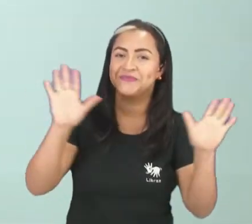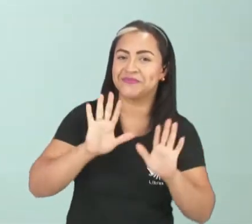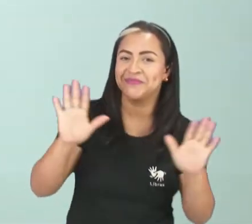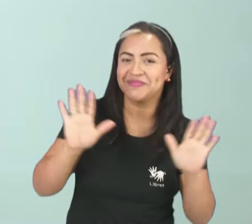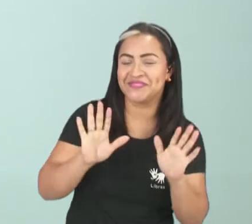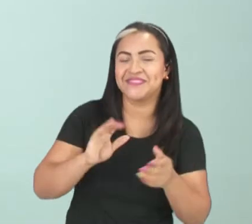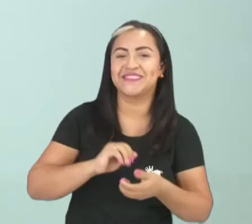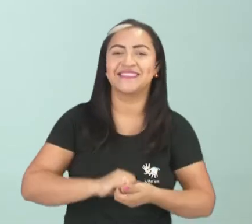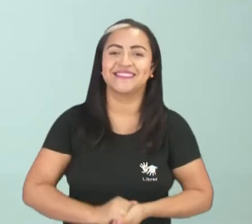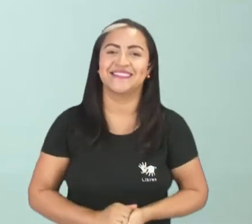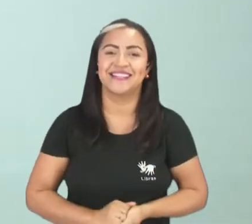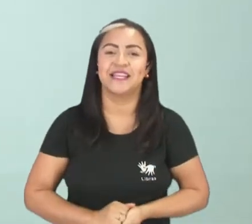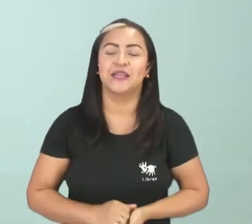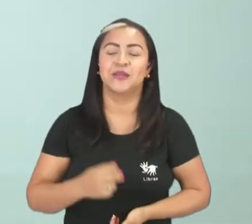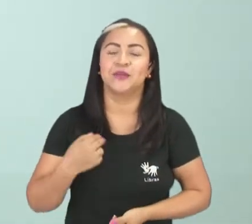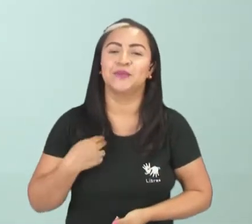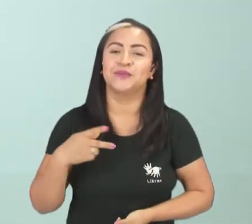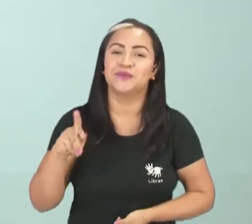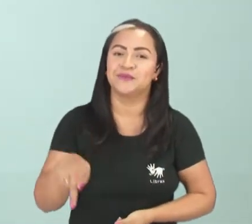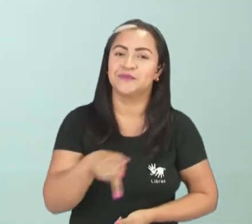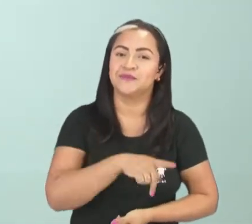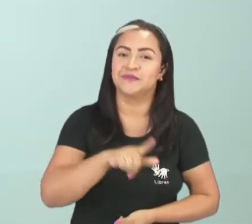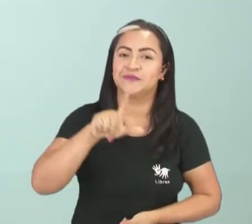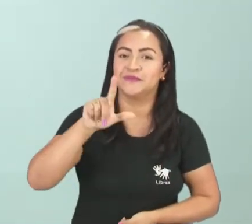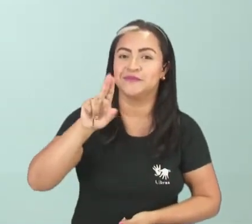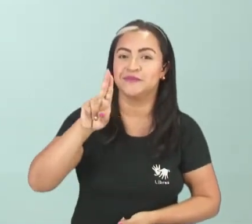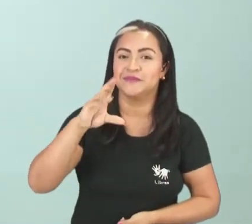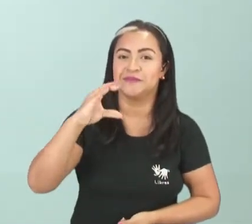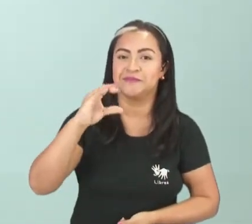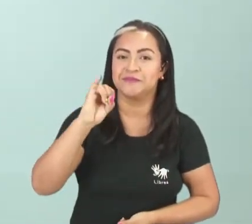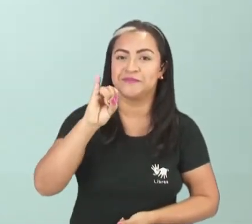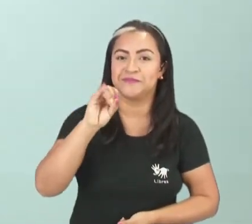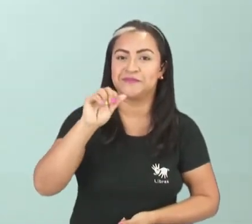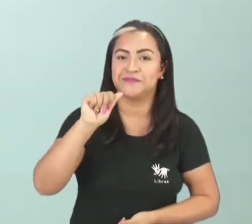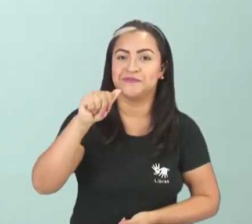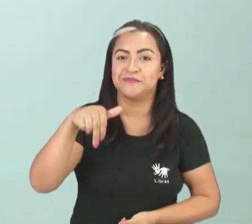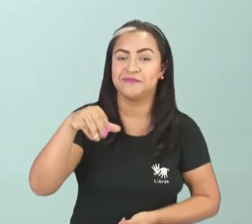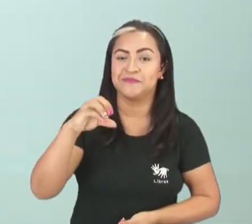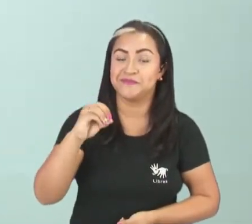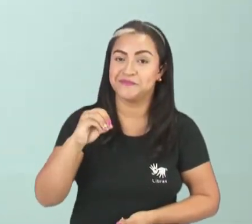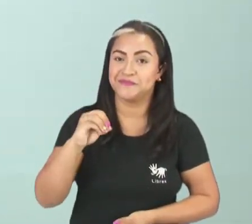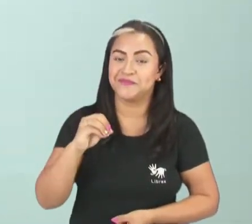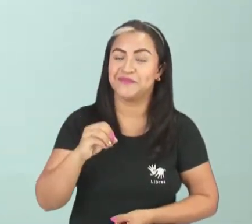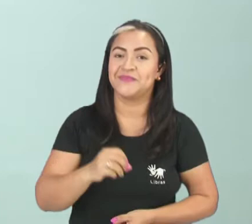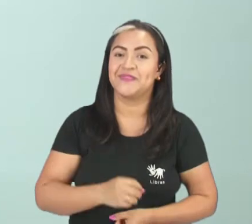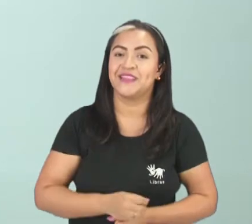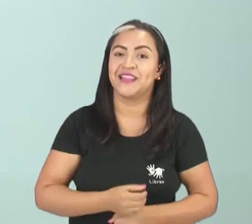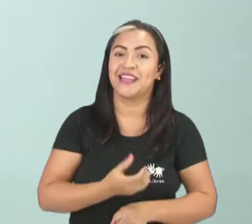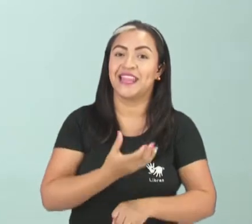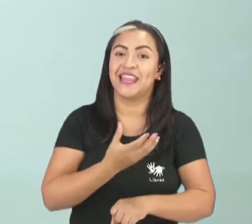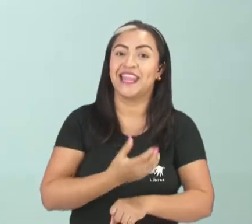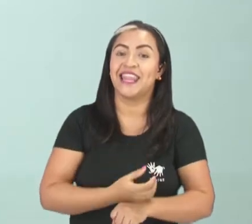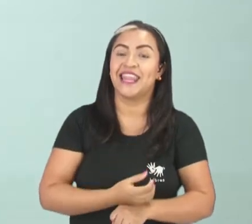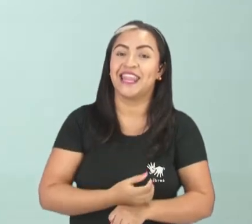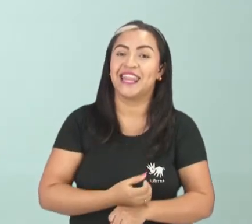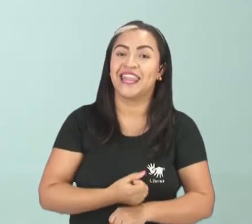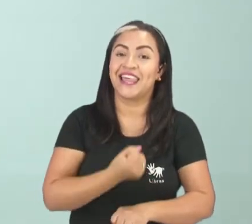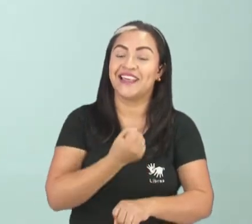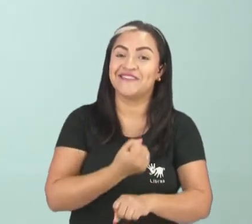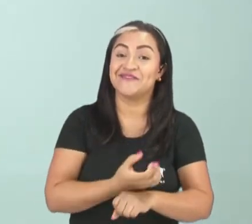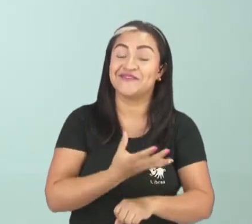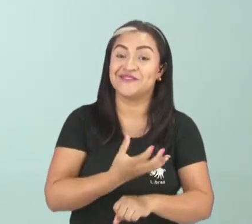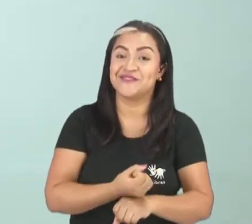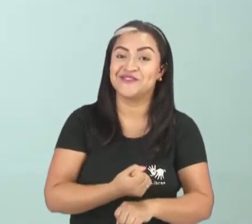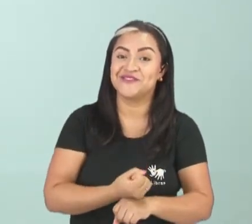Olá, pessoal. Eu sou o professor Luciano, do componente de língua portuguesa, e hoje nós vamos falar sobre a